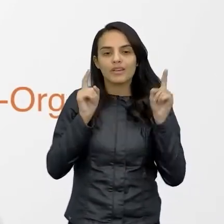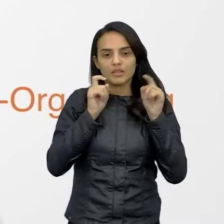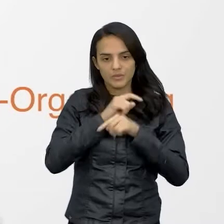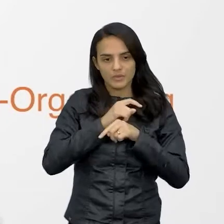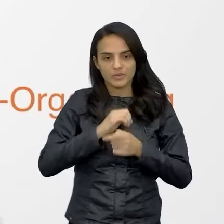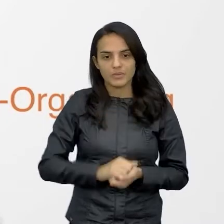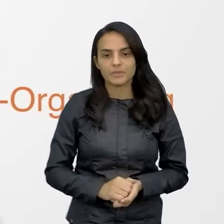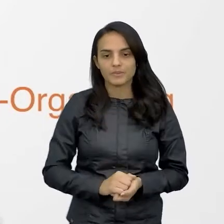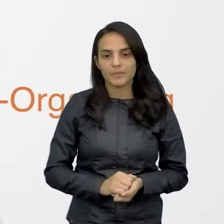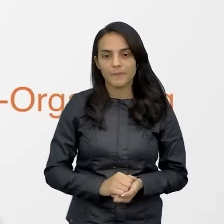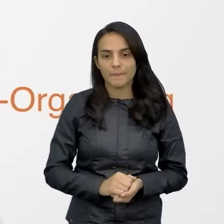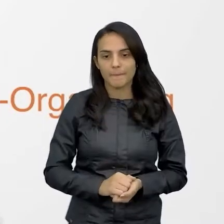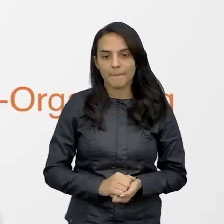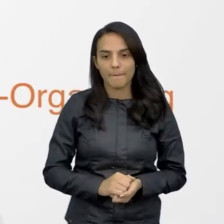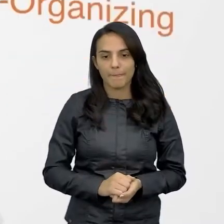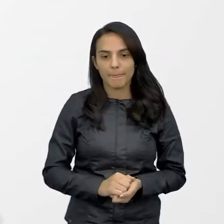complexos.